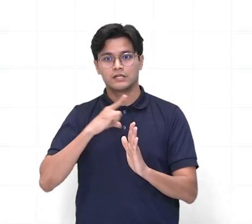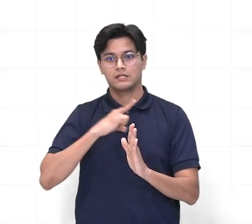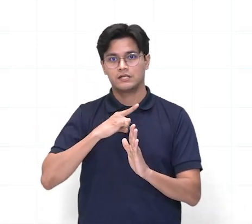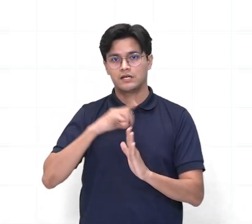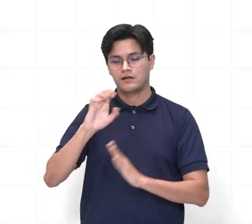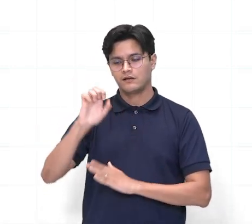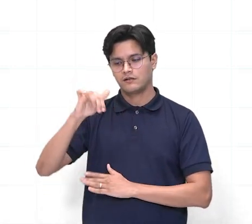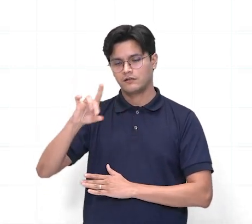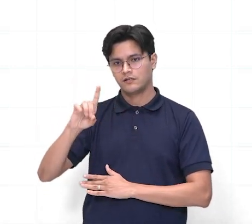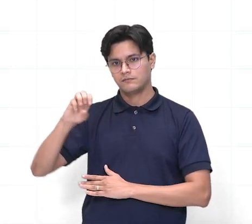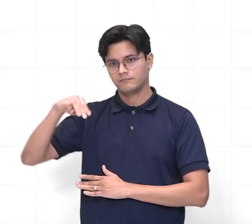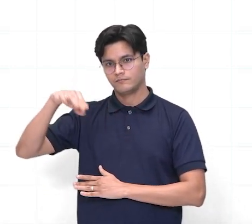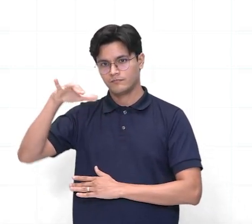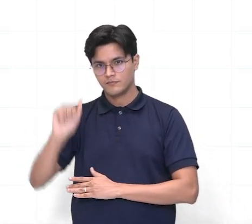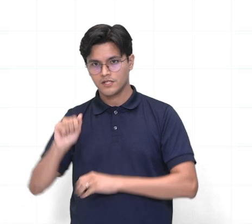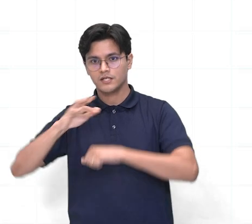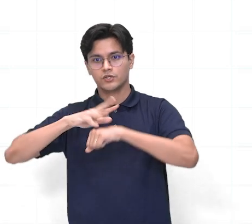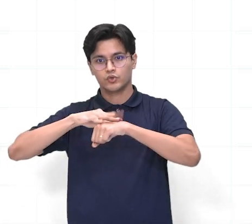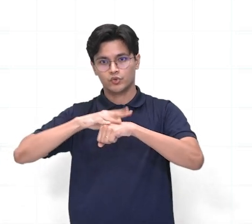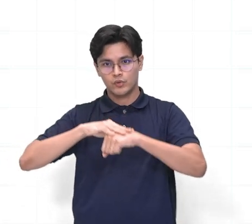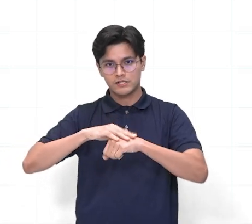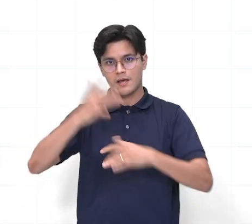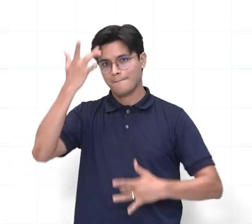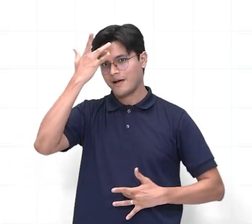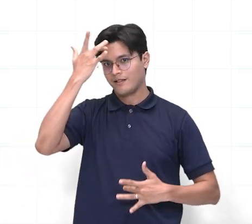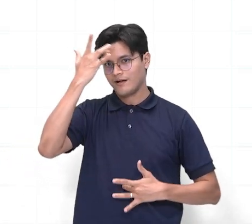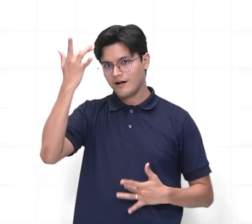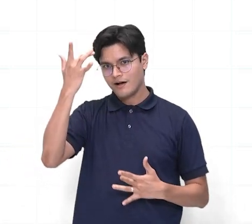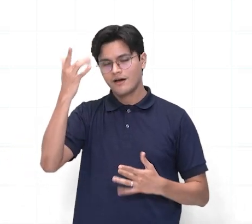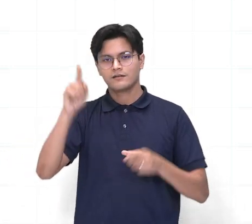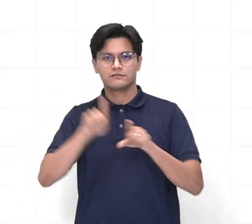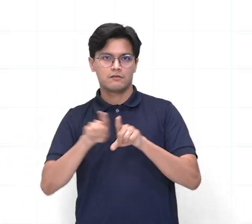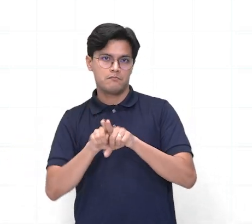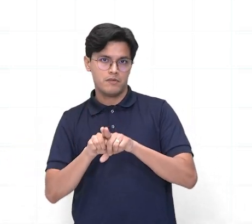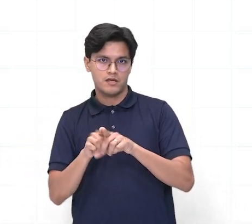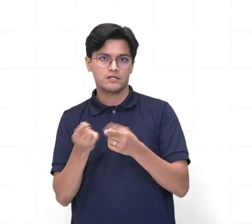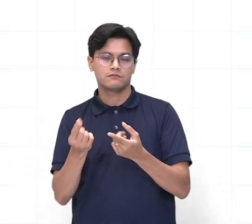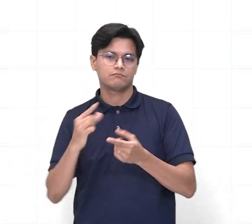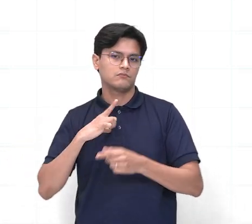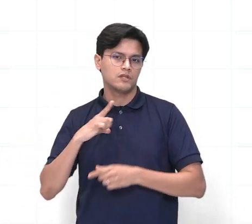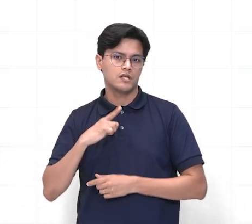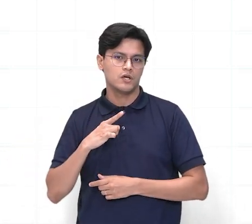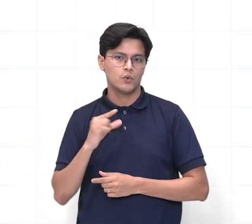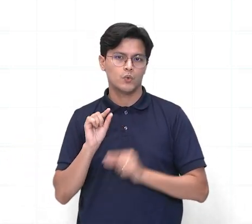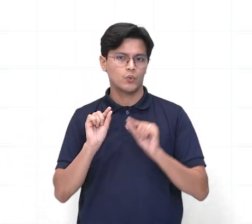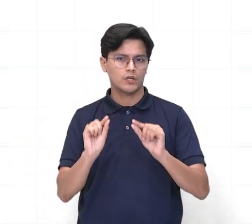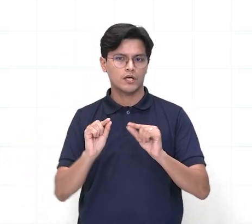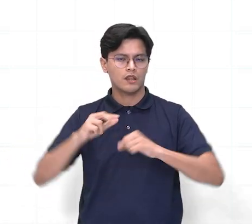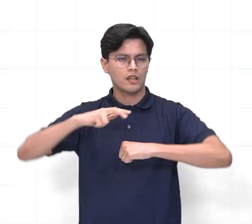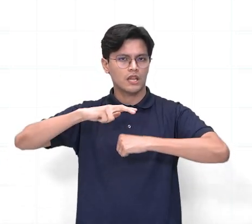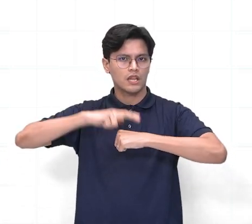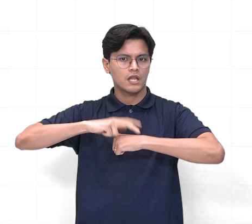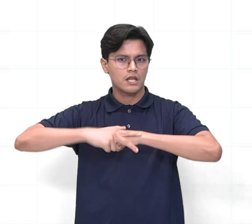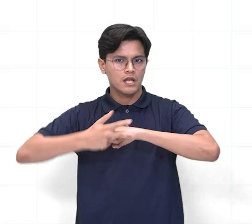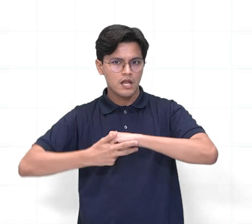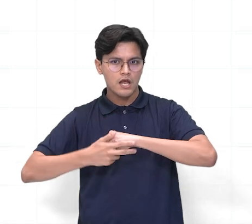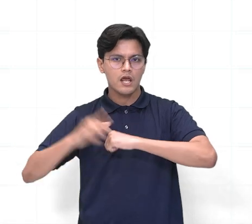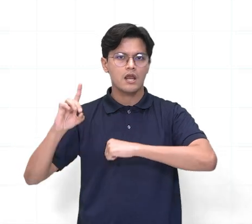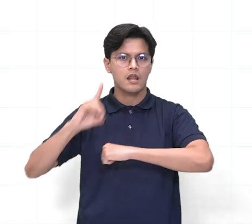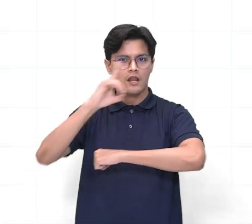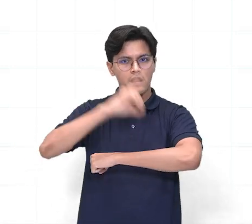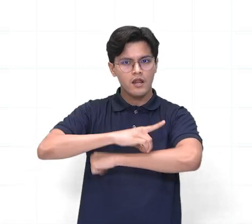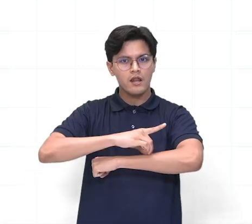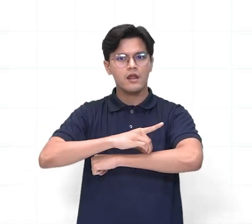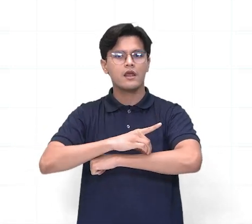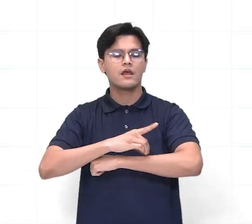a cada período de chuva, nós temos aí um aumento desses casos, né? Mas sempre controlado ali